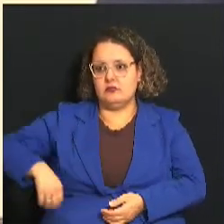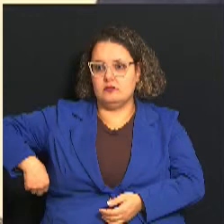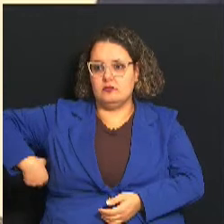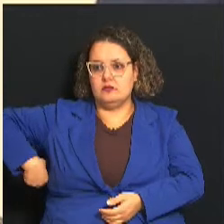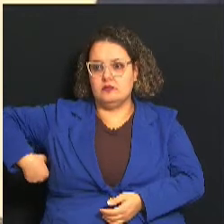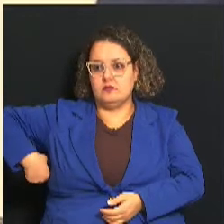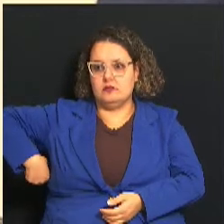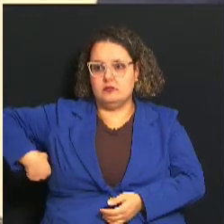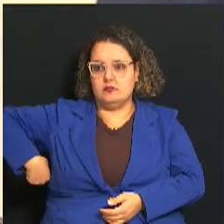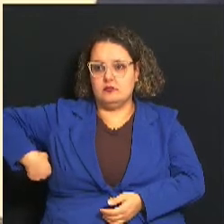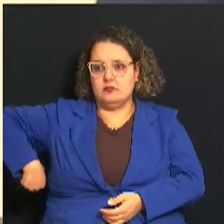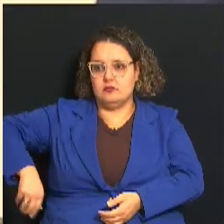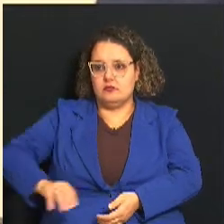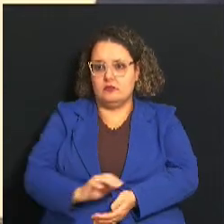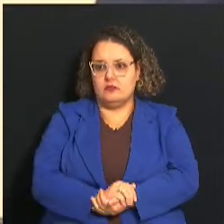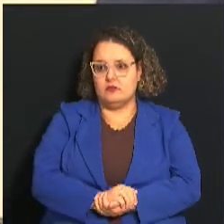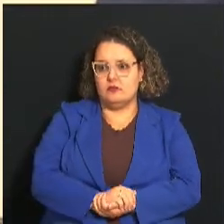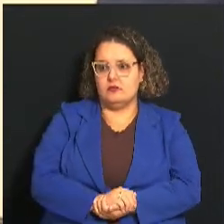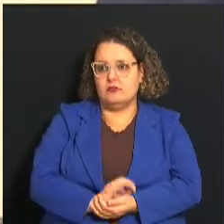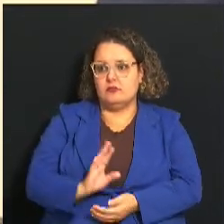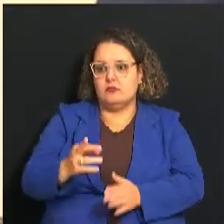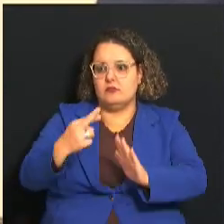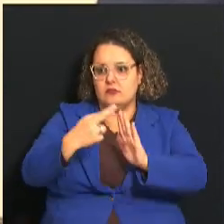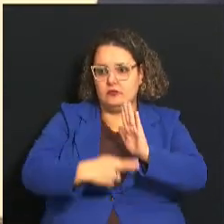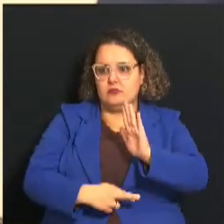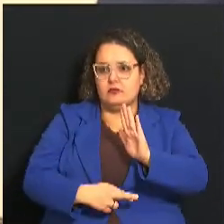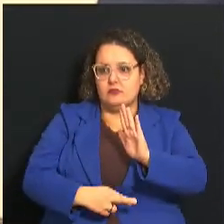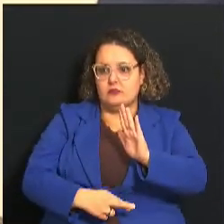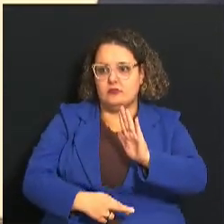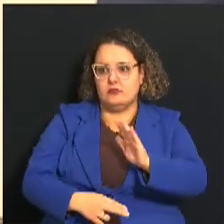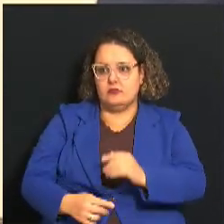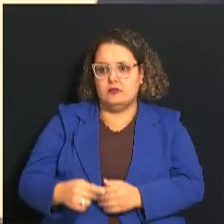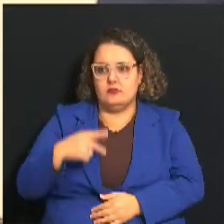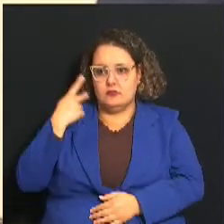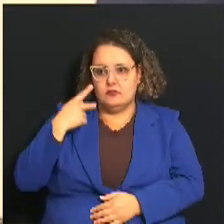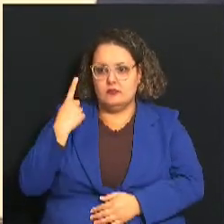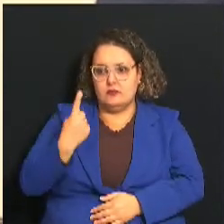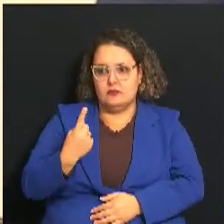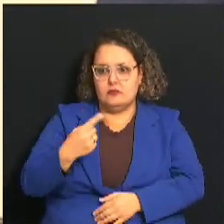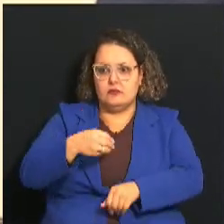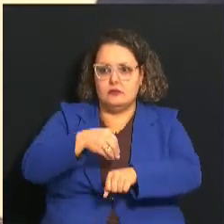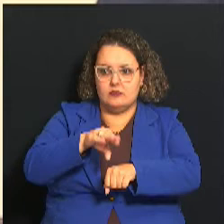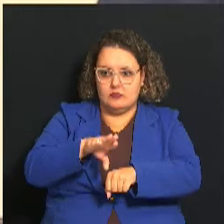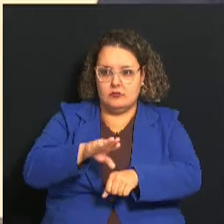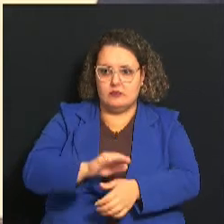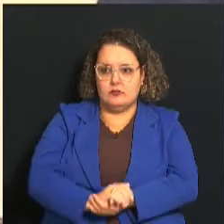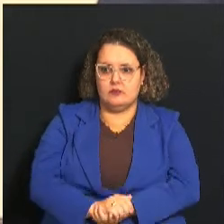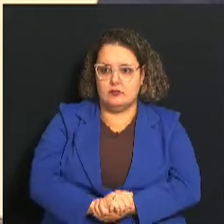Não, é que já está no regimento interno que tem que ser um vereador indicado, inclusive pelo...